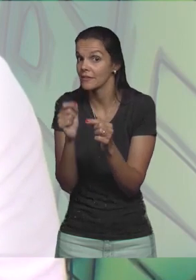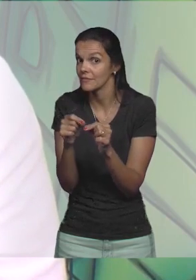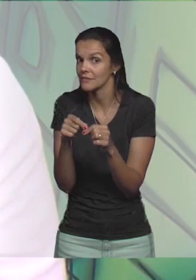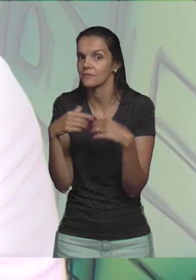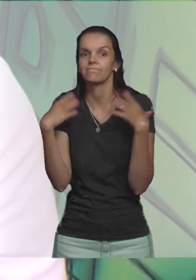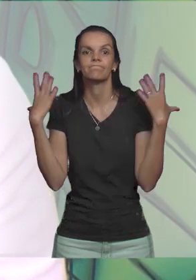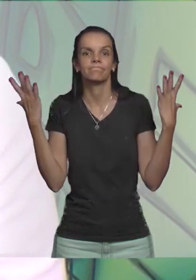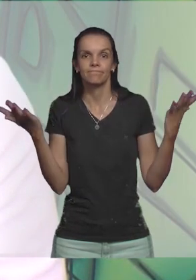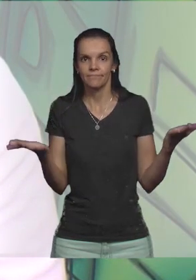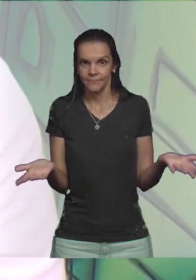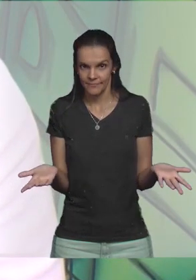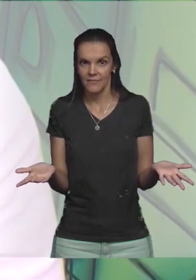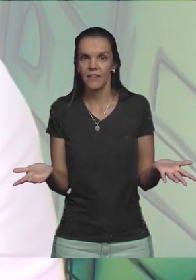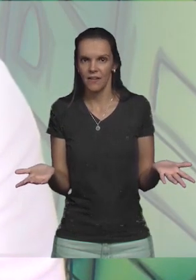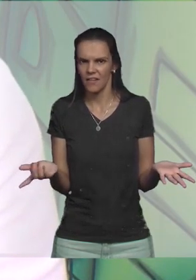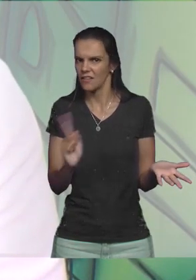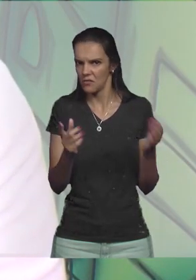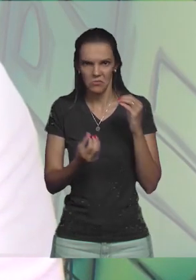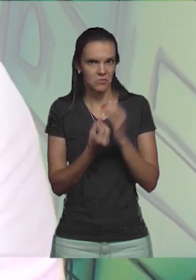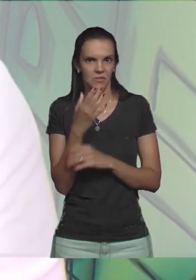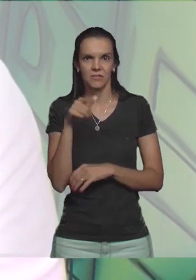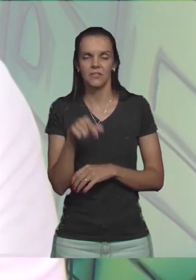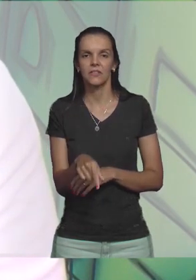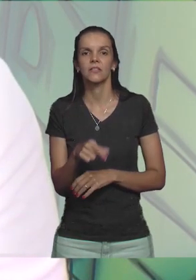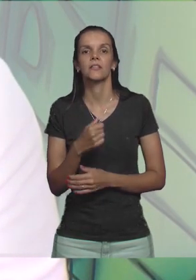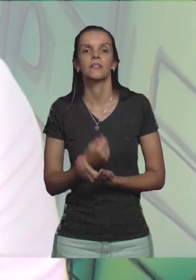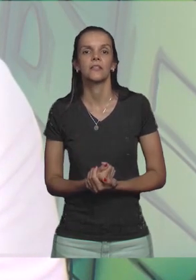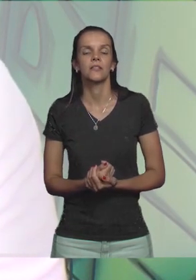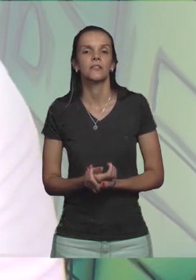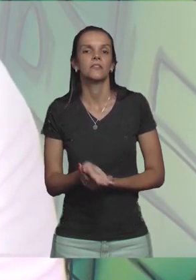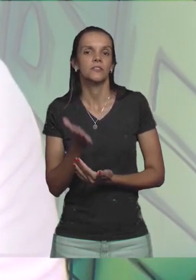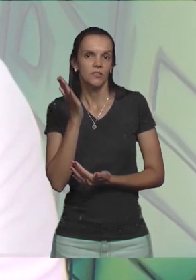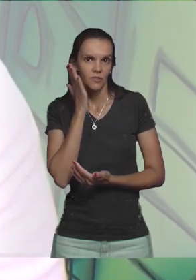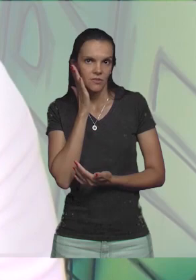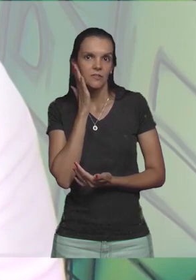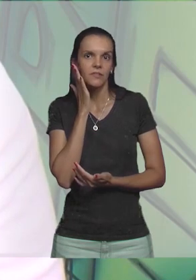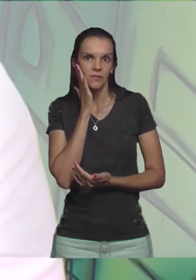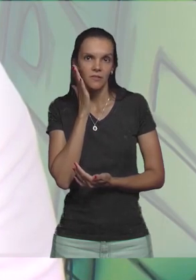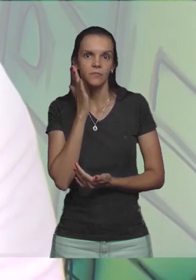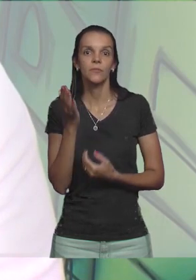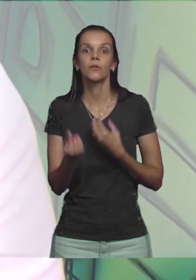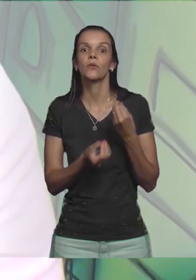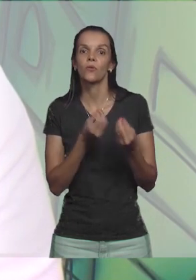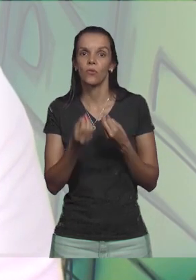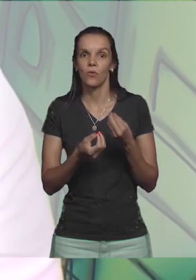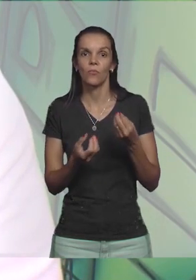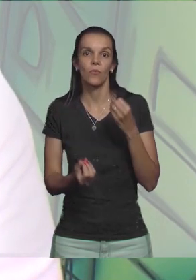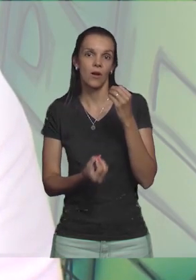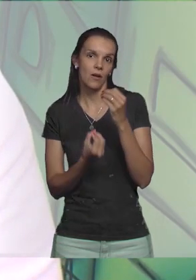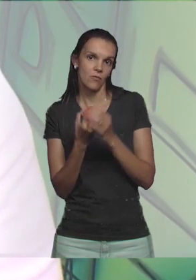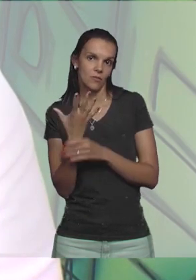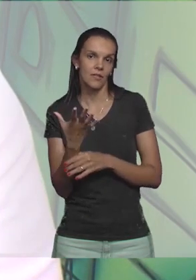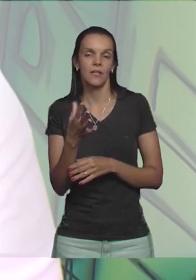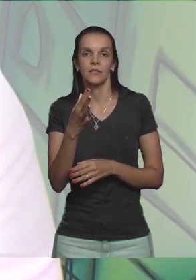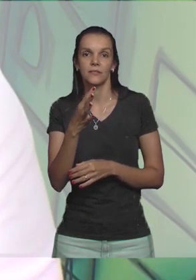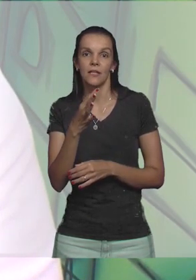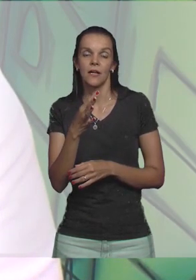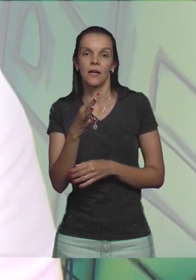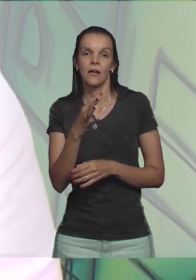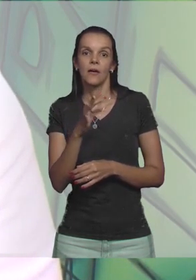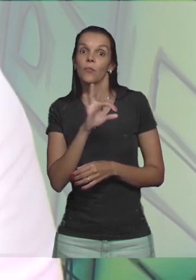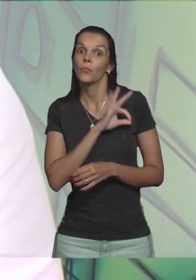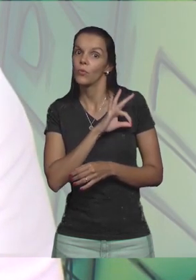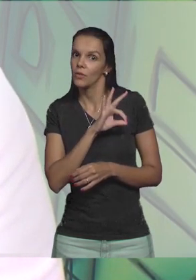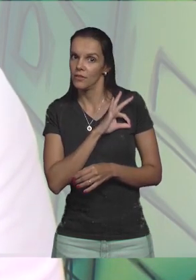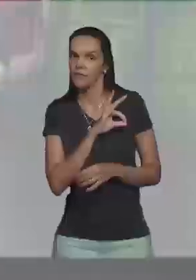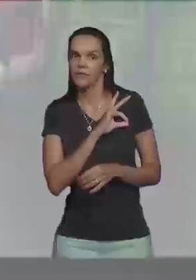Será? Será que não acontece aqui? Né? A gente sabe como acontece a abordagem policial em qualquer lugar do mundo. A